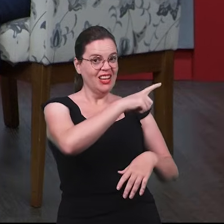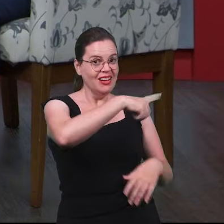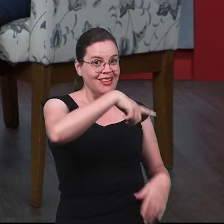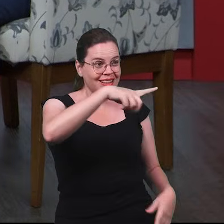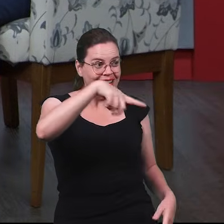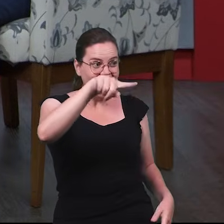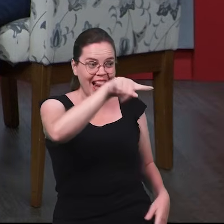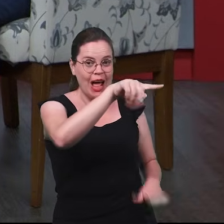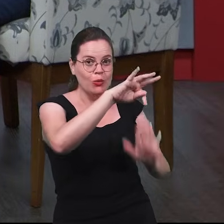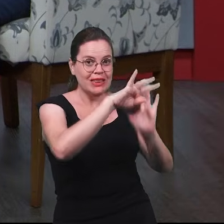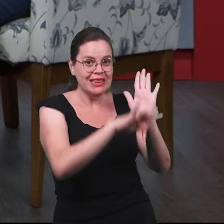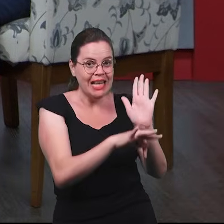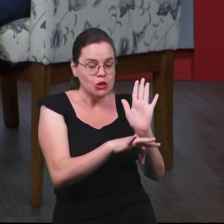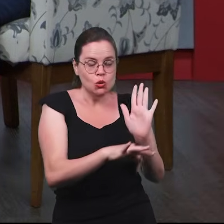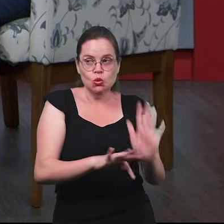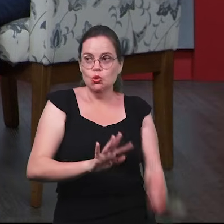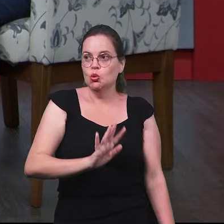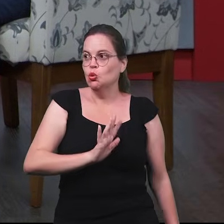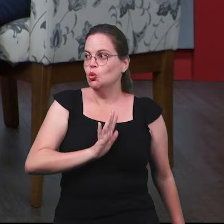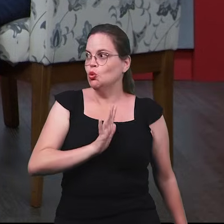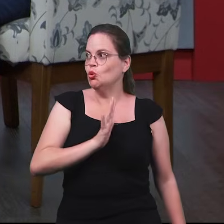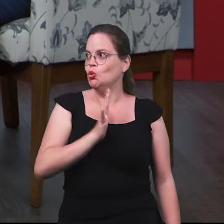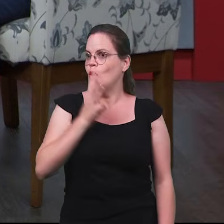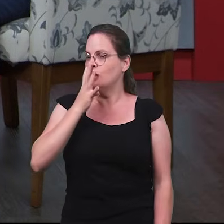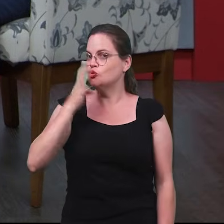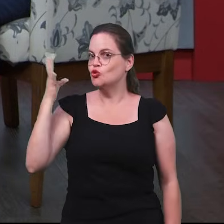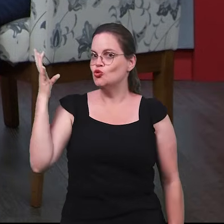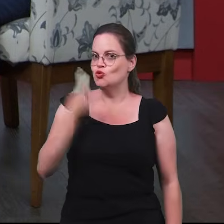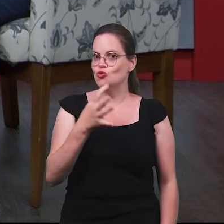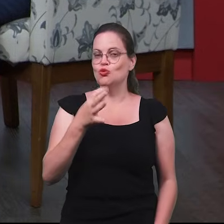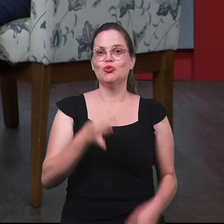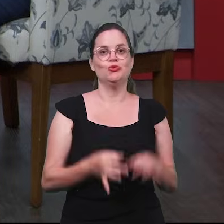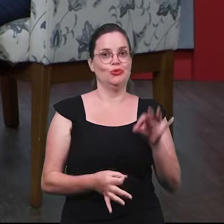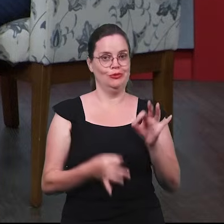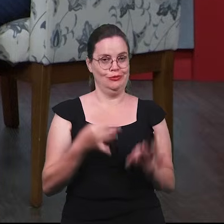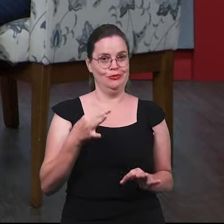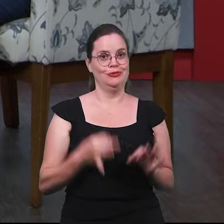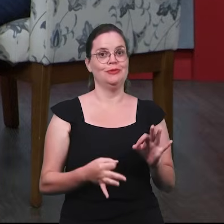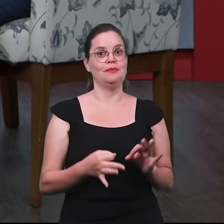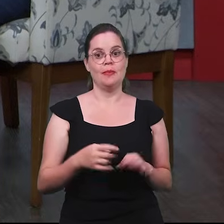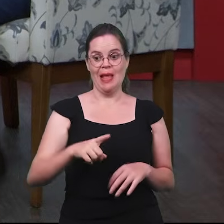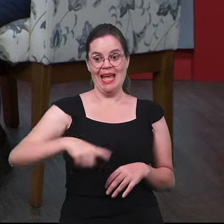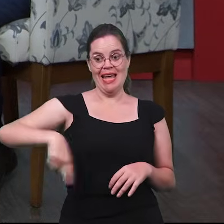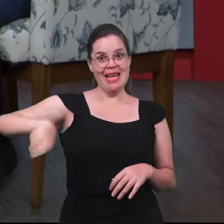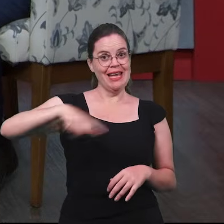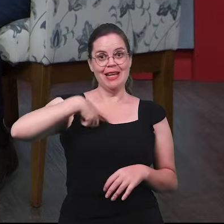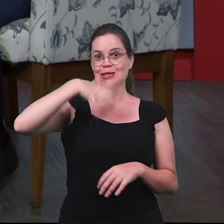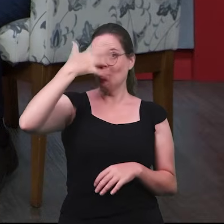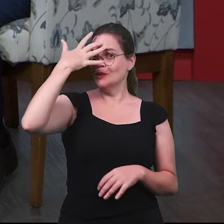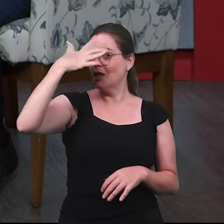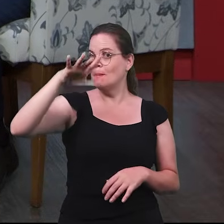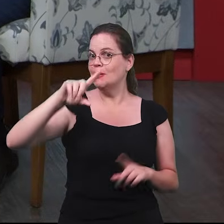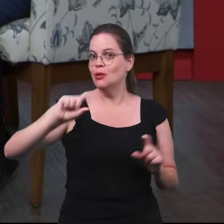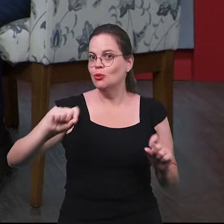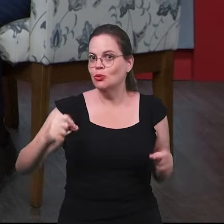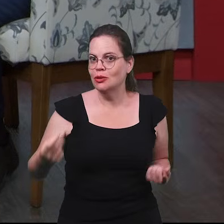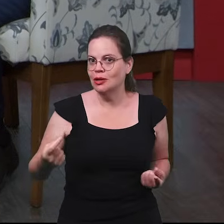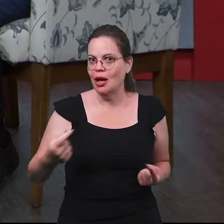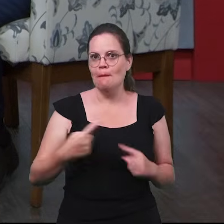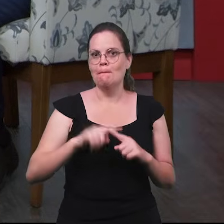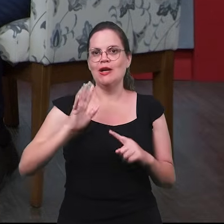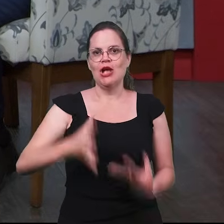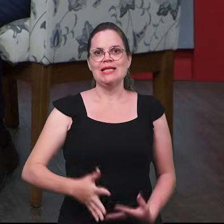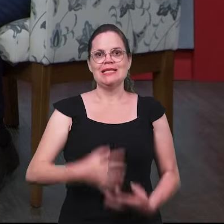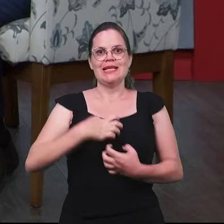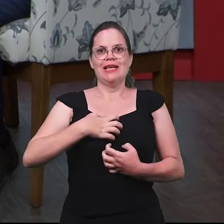foi a mensagem. E até então, sem um discernimento, sem saber o que era aquilo. Agora, se